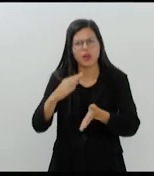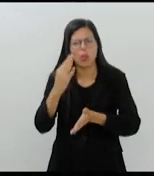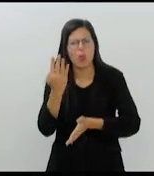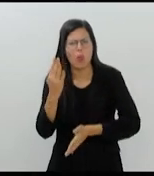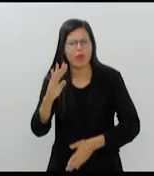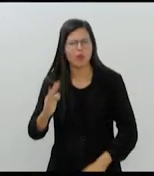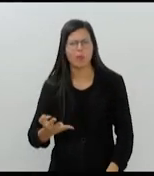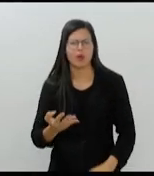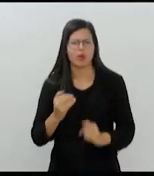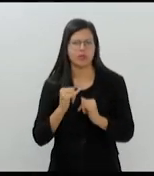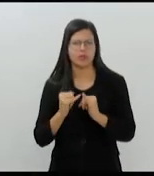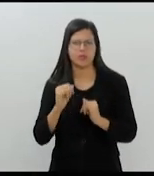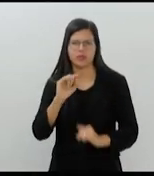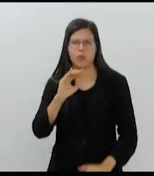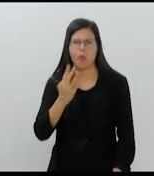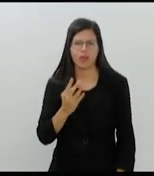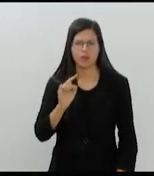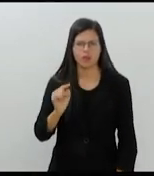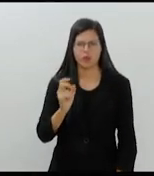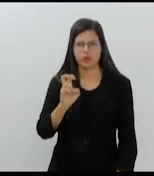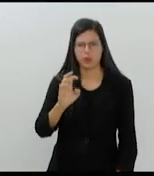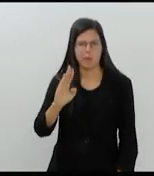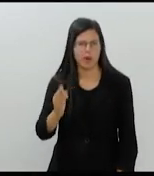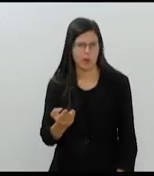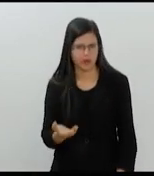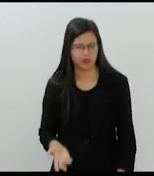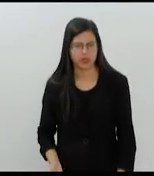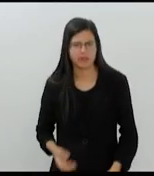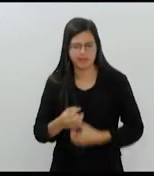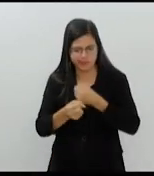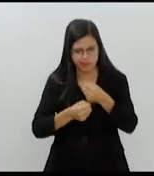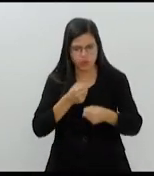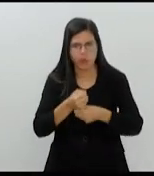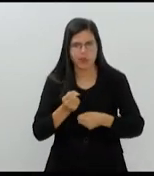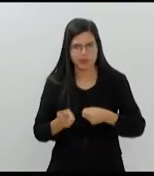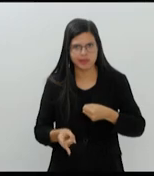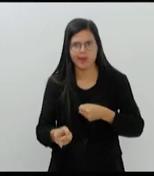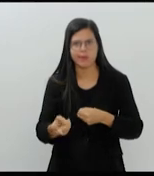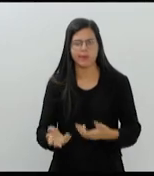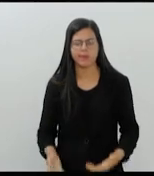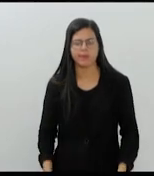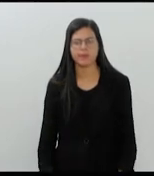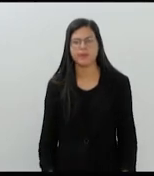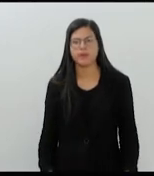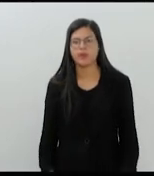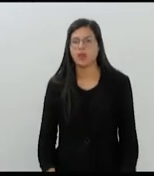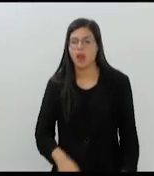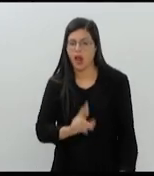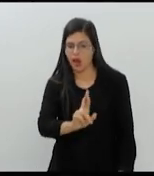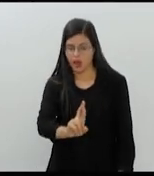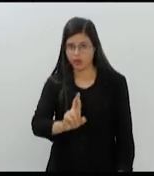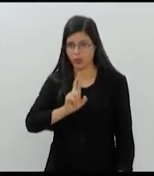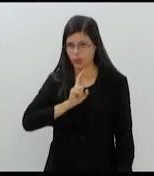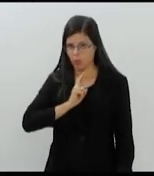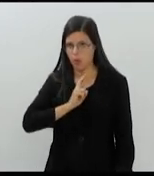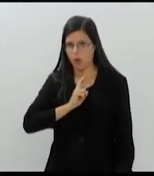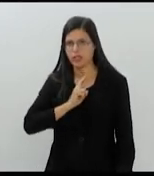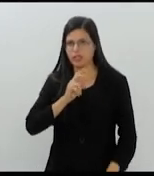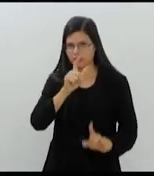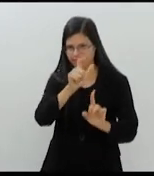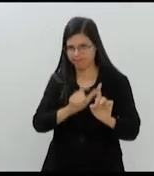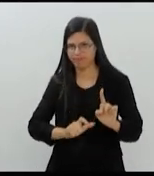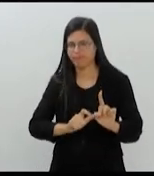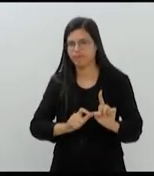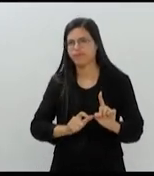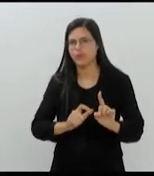4,5 milhões a cada ano? E a resposta dessa diretora, coordenadora